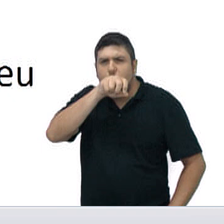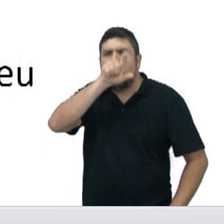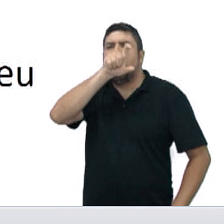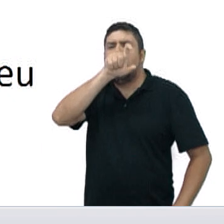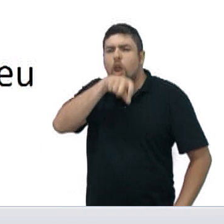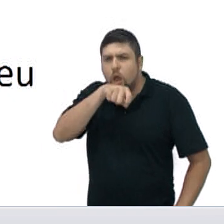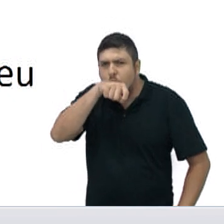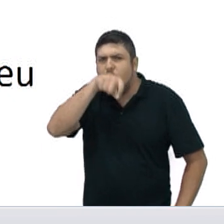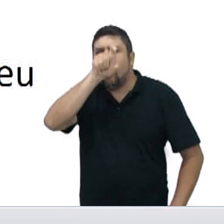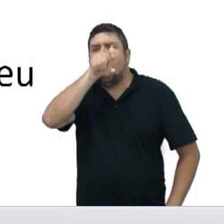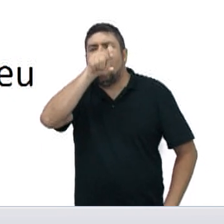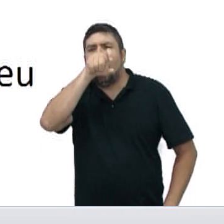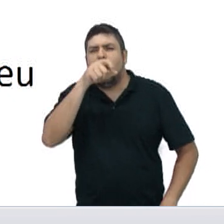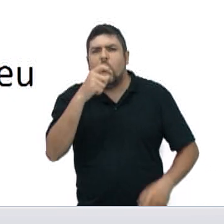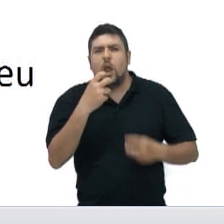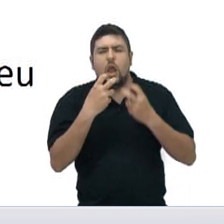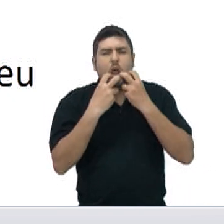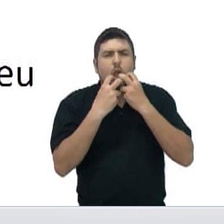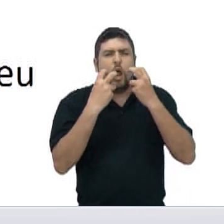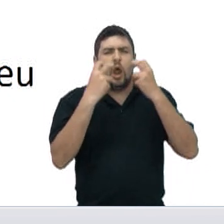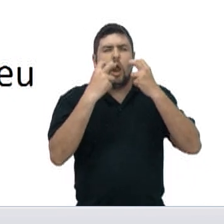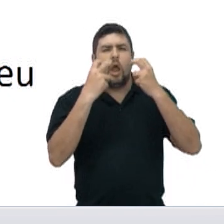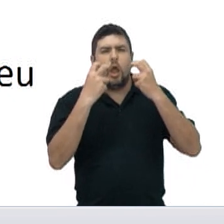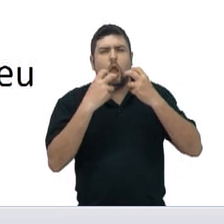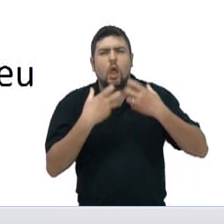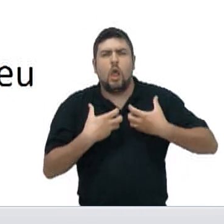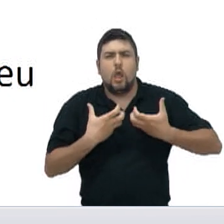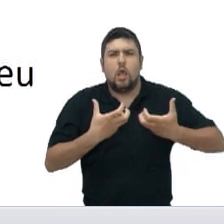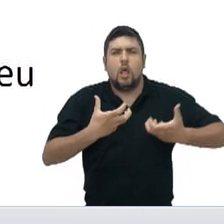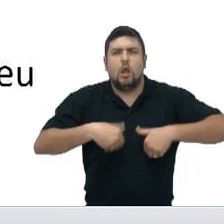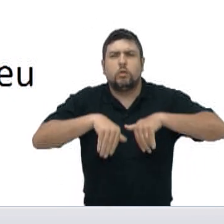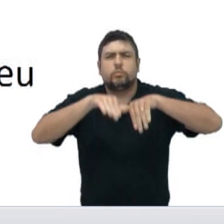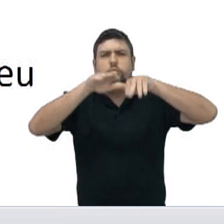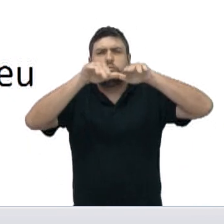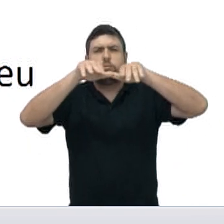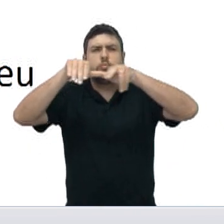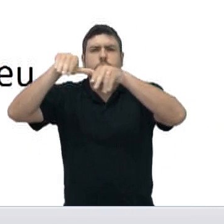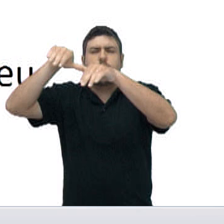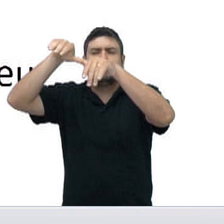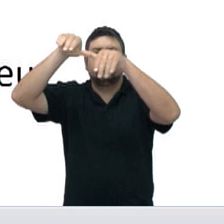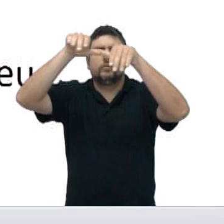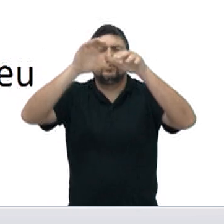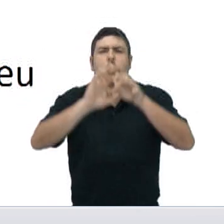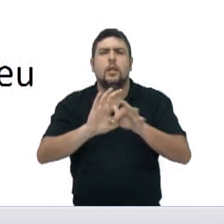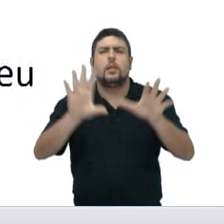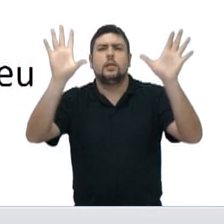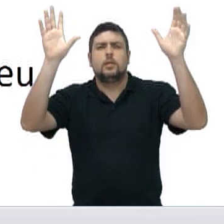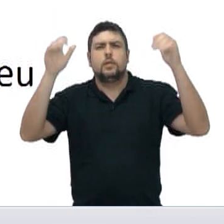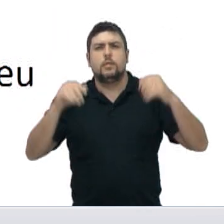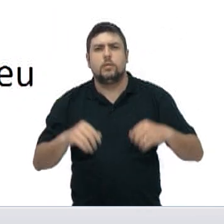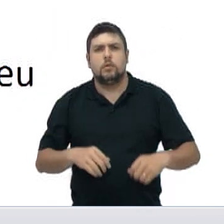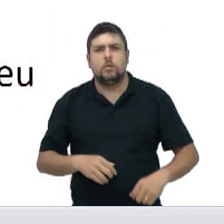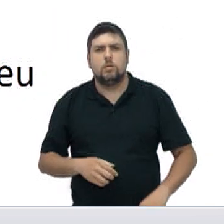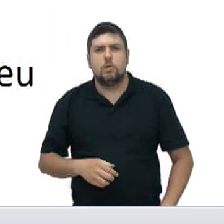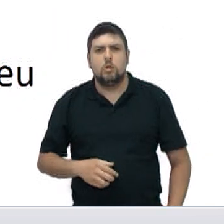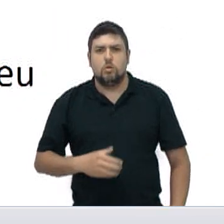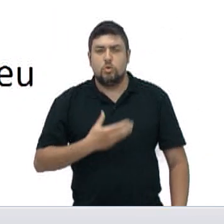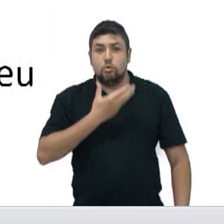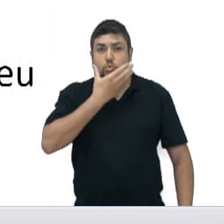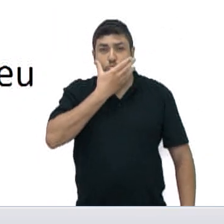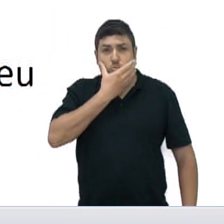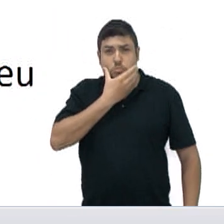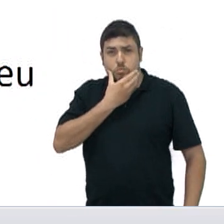já não pode voar no céu. E se o homem não para de caçar